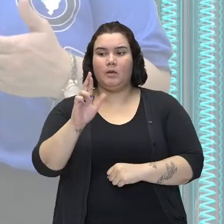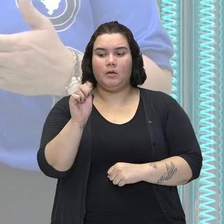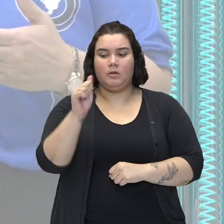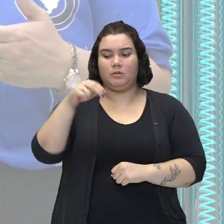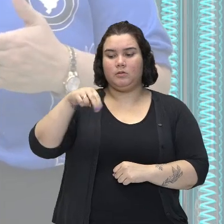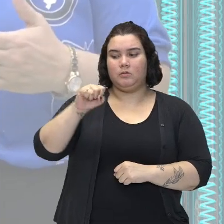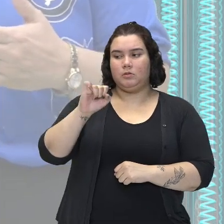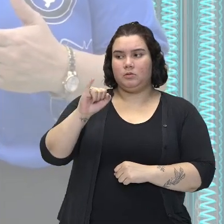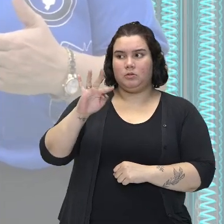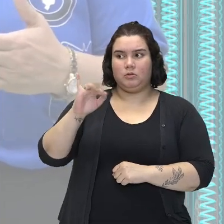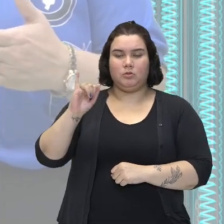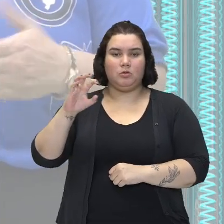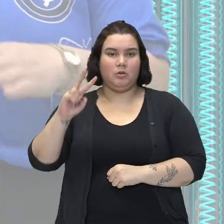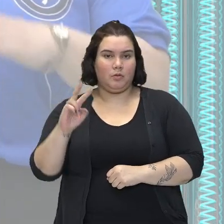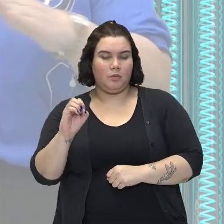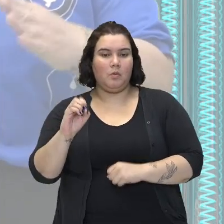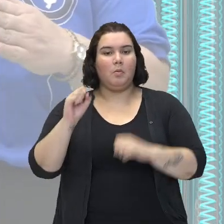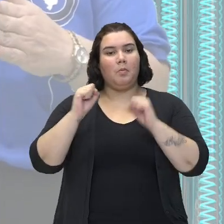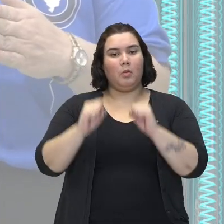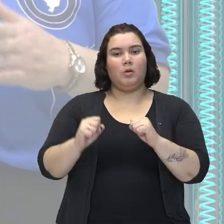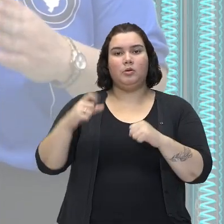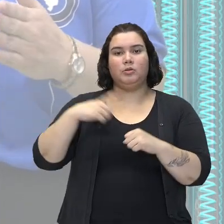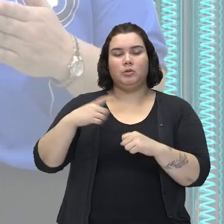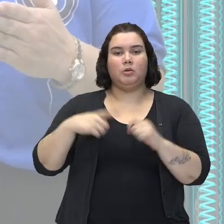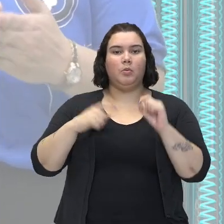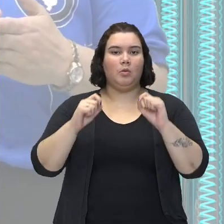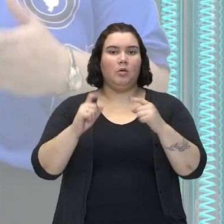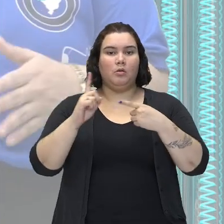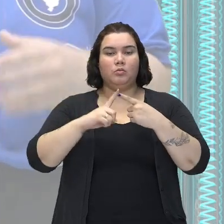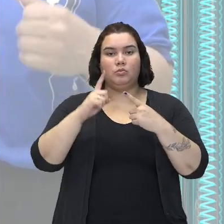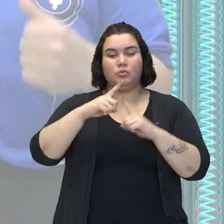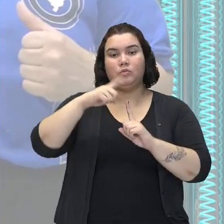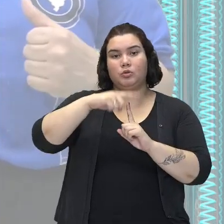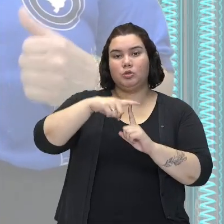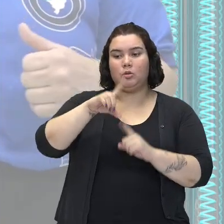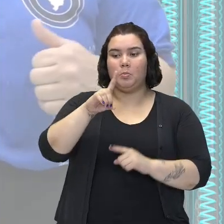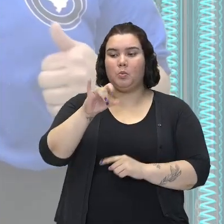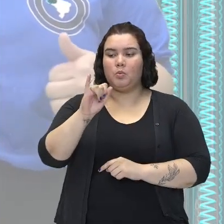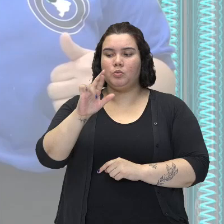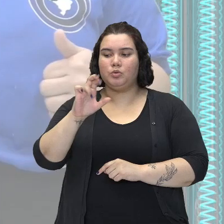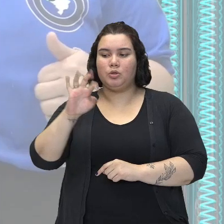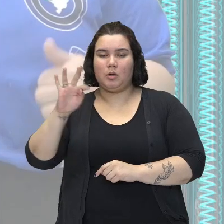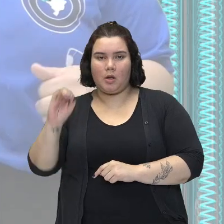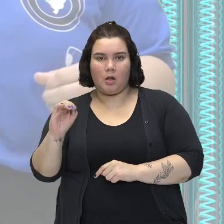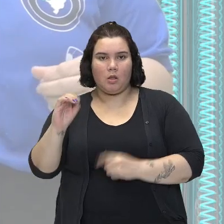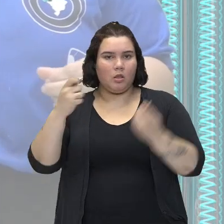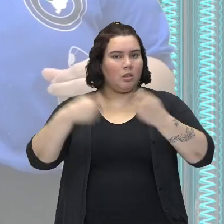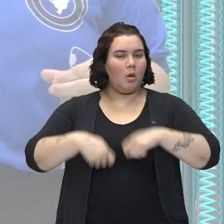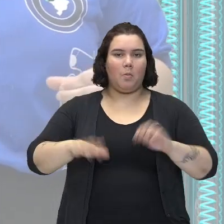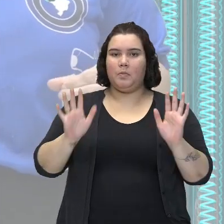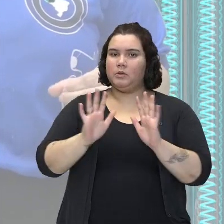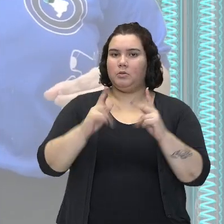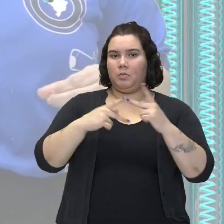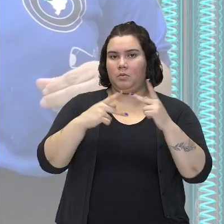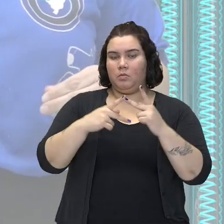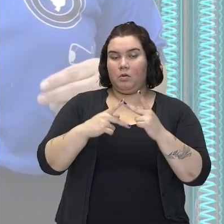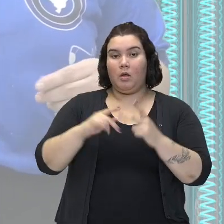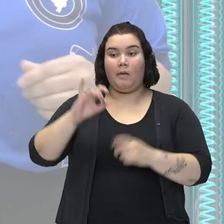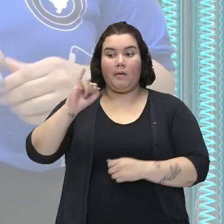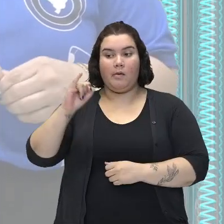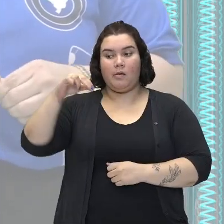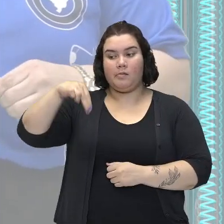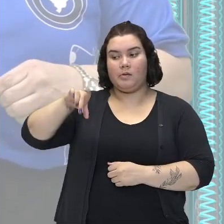direto ou indireto. Direto, ele não vai precisar de preposição. E indireto vai precisar de